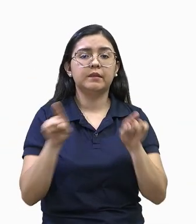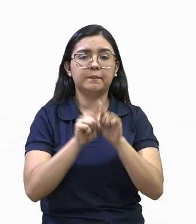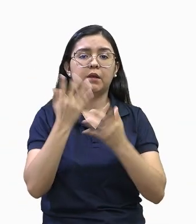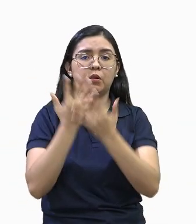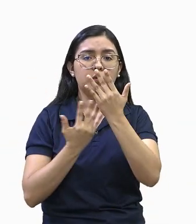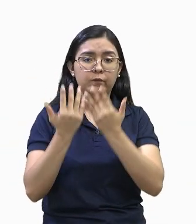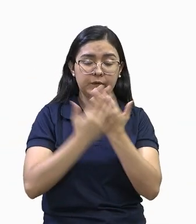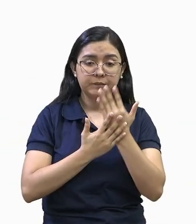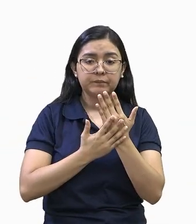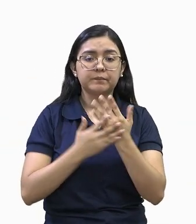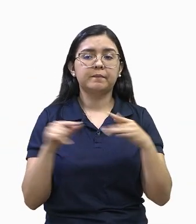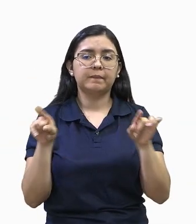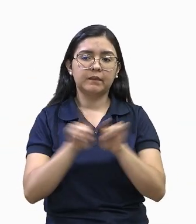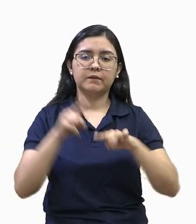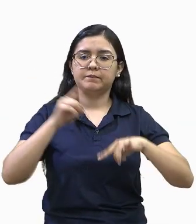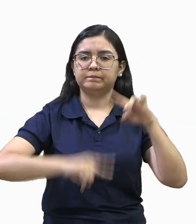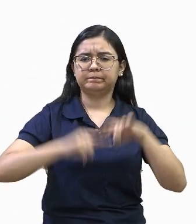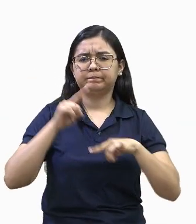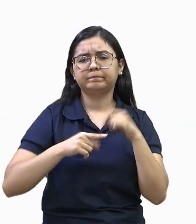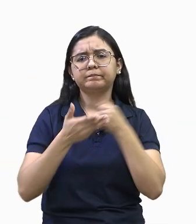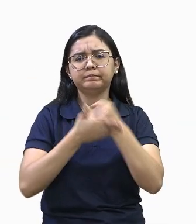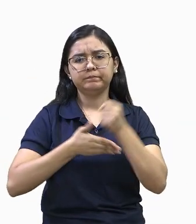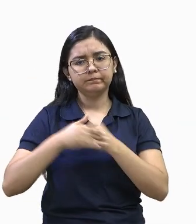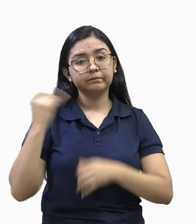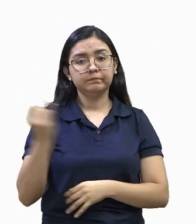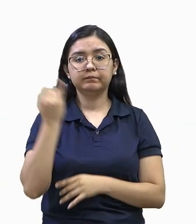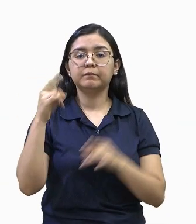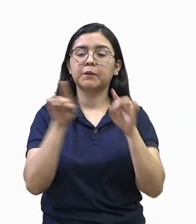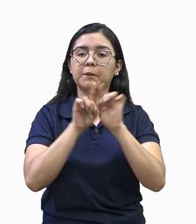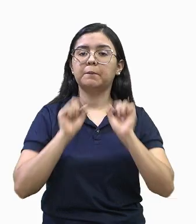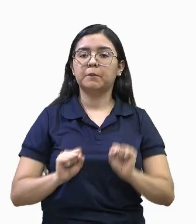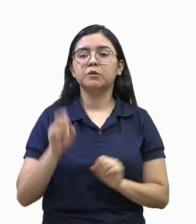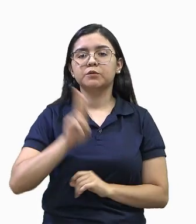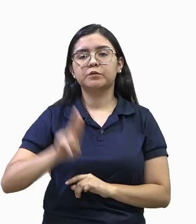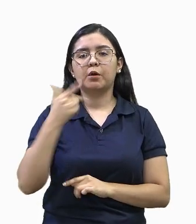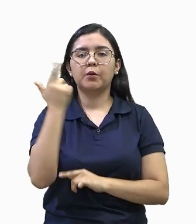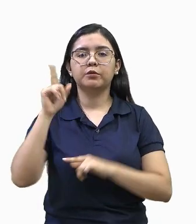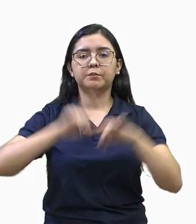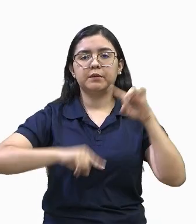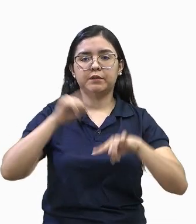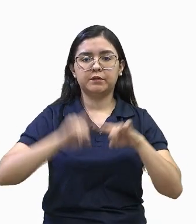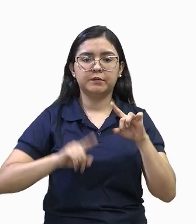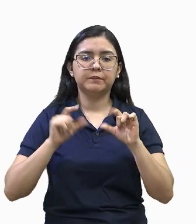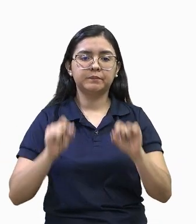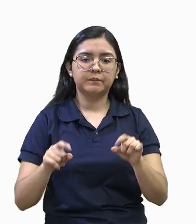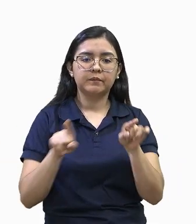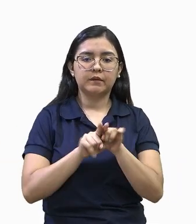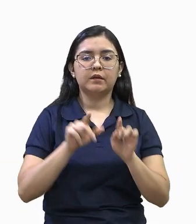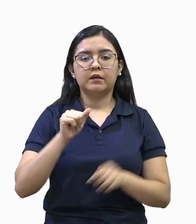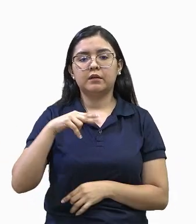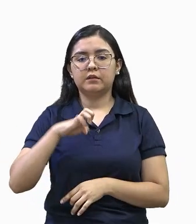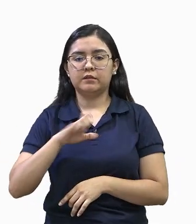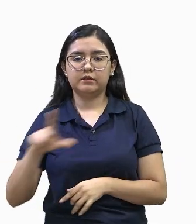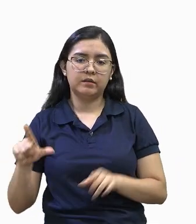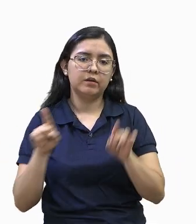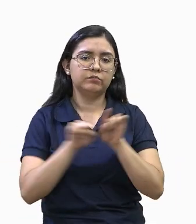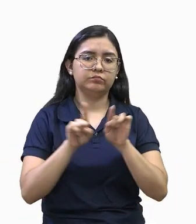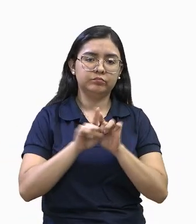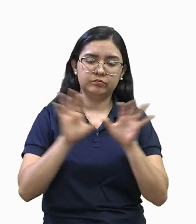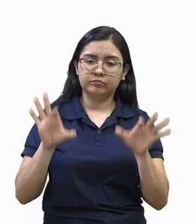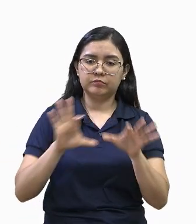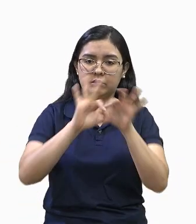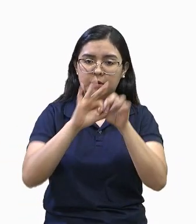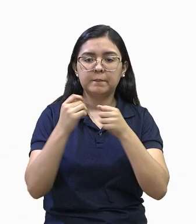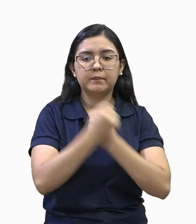luvas. Além desses itens essenciais, pode-se utilizar outros acessórios, como anel de fita, conectores, proteção